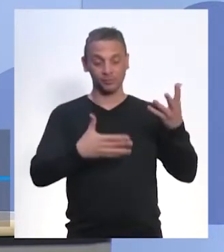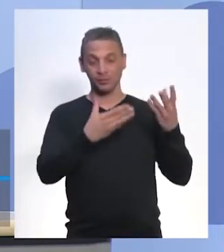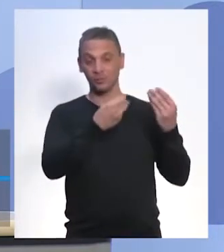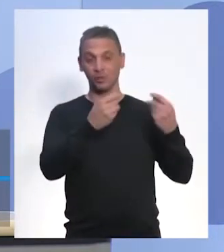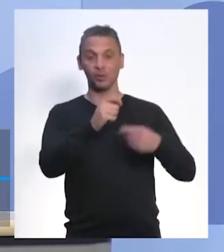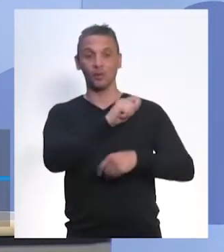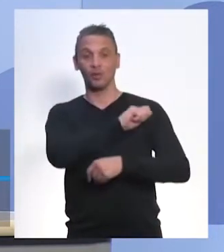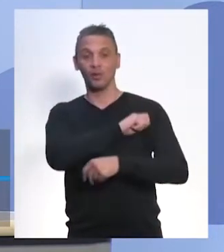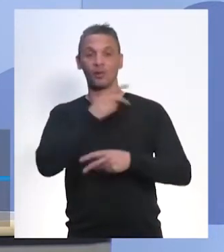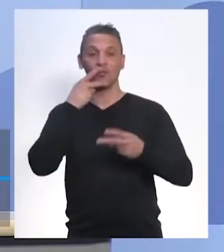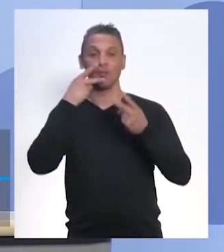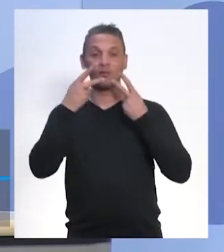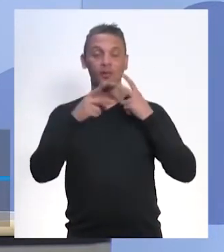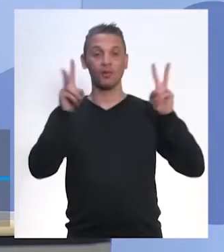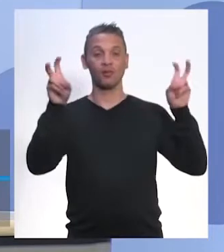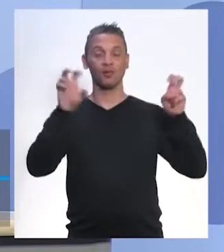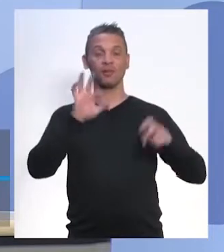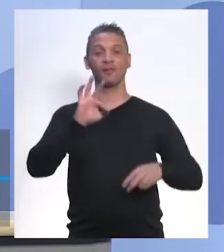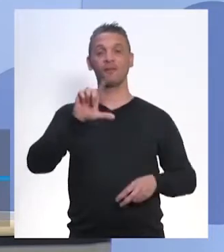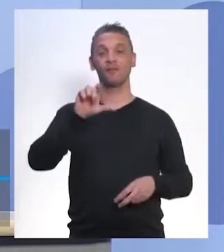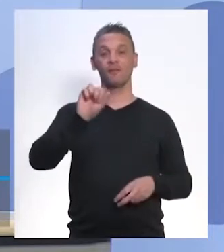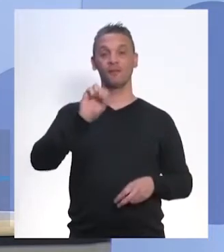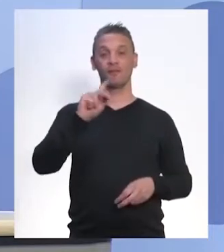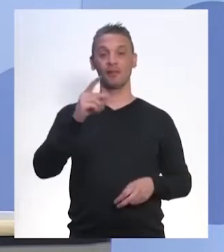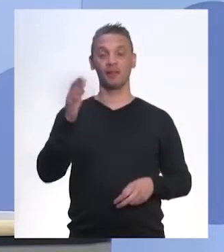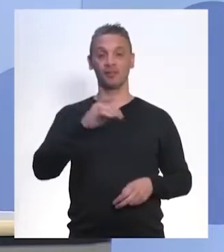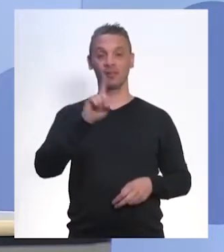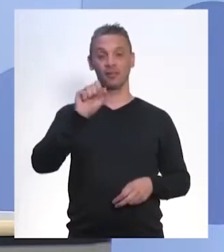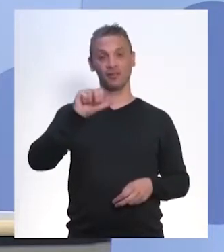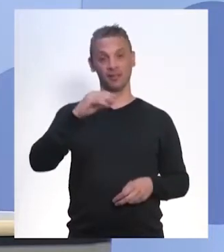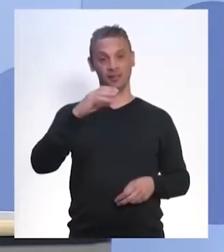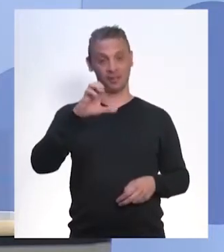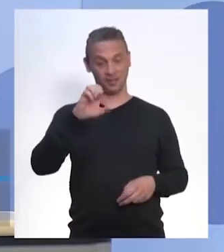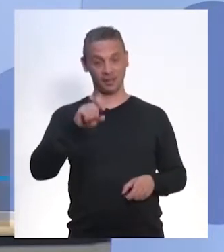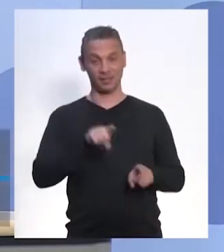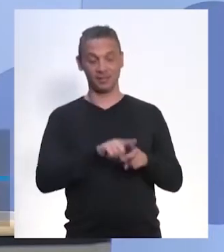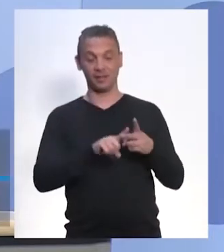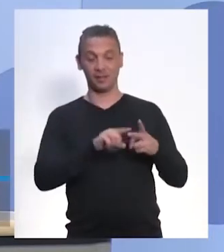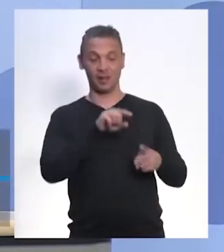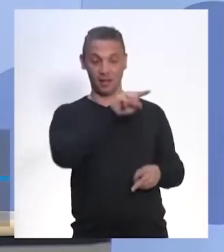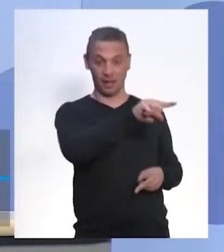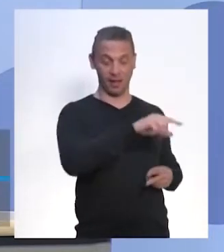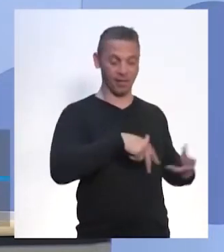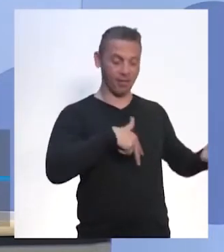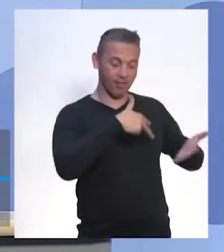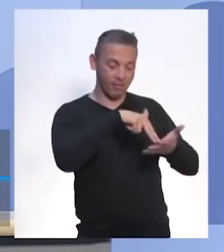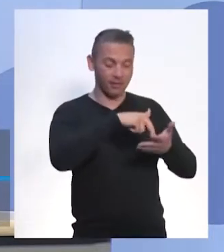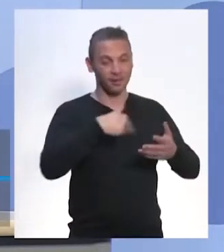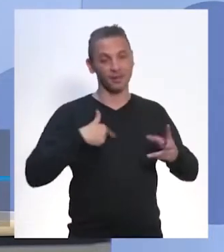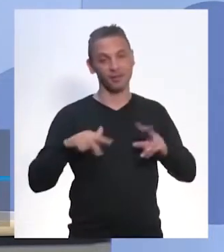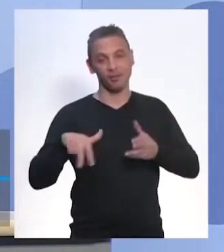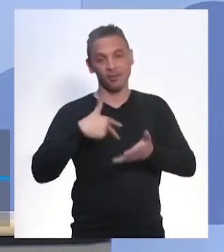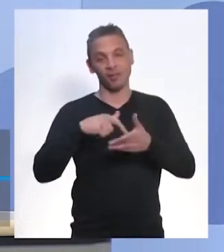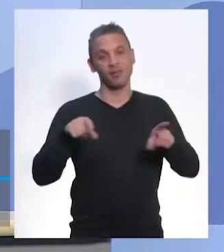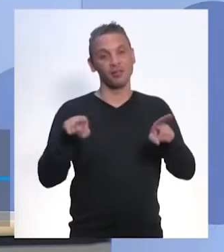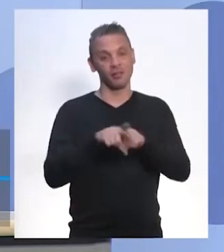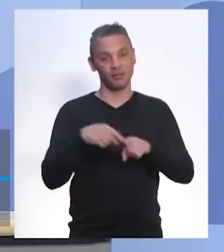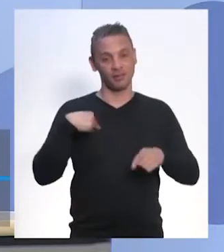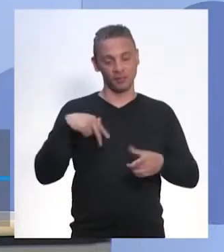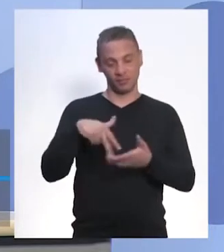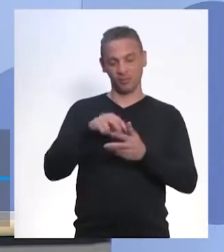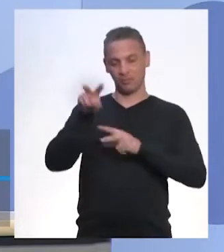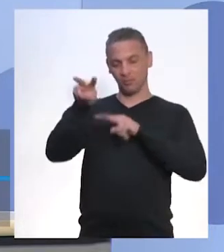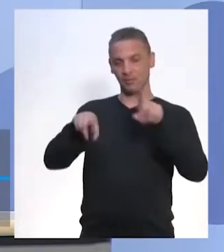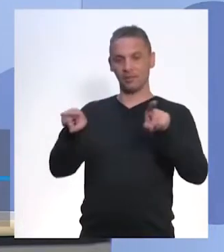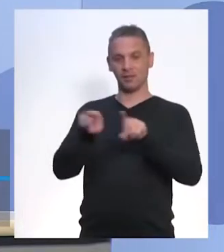Muitos falaram do Flashdance e Ela Dança, Eu Danço. E aí, vocês estão colocando o nome de um filme aqui que eu vou assistir,